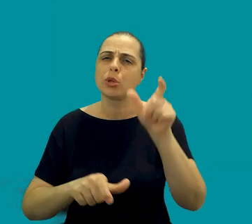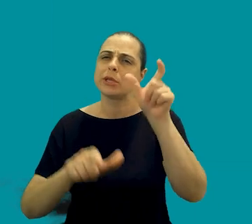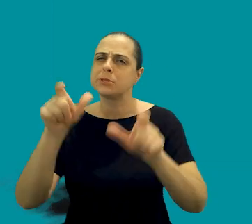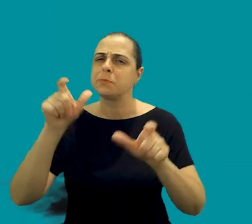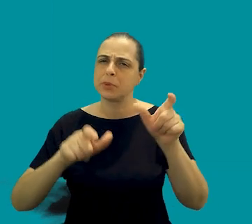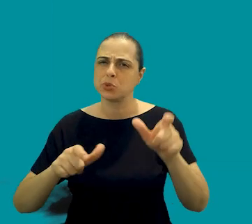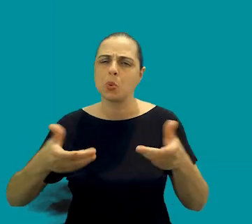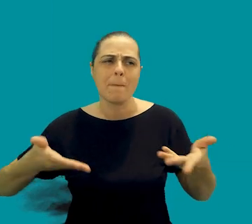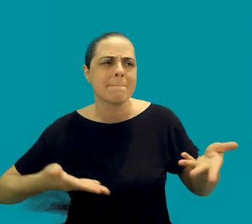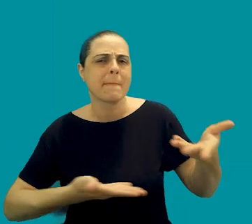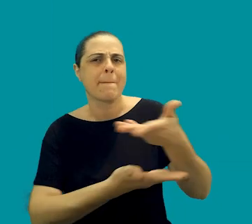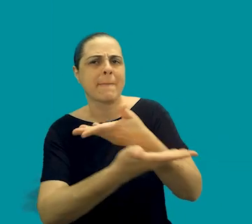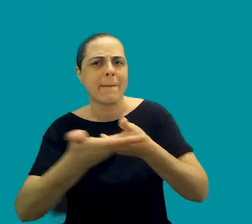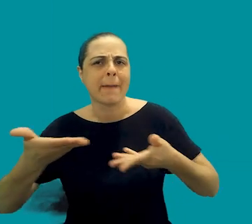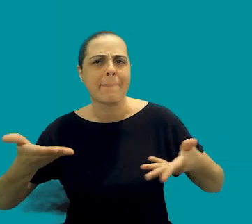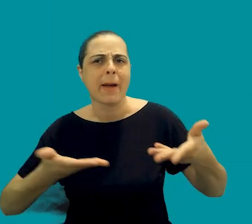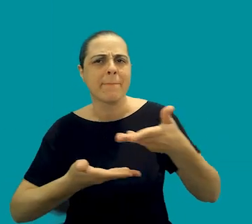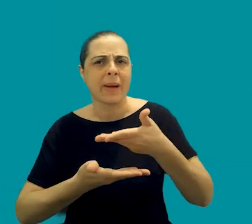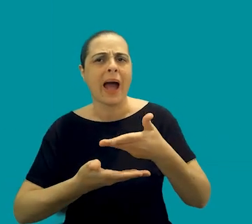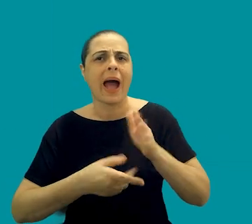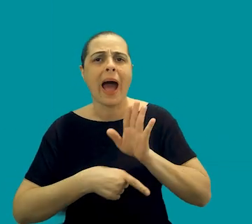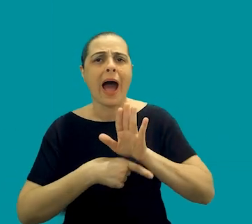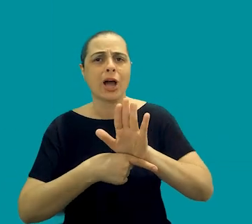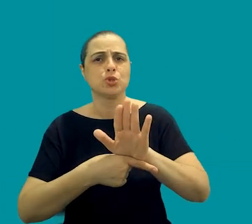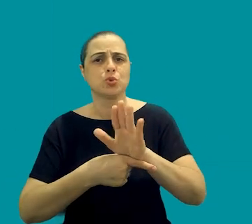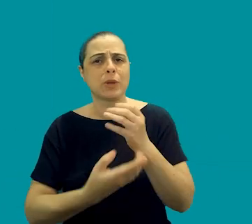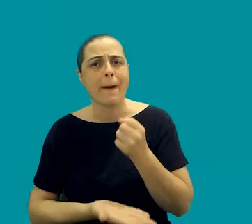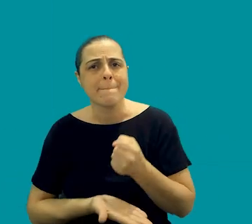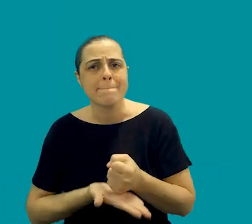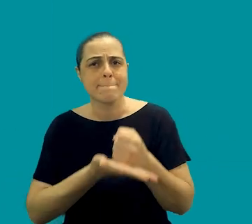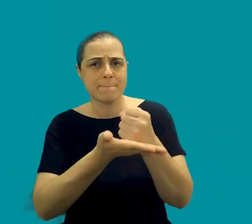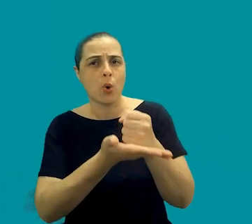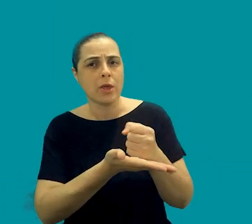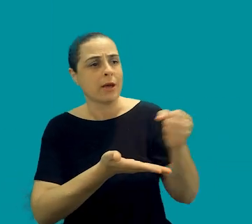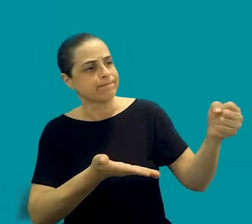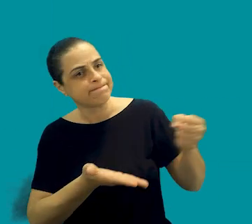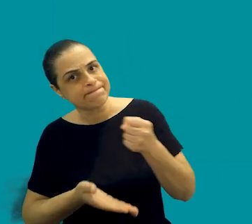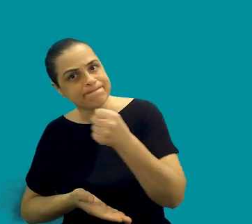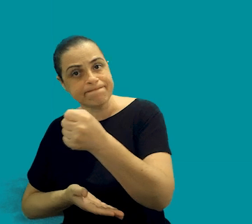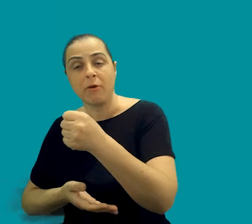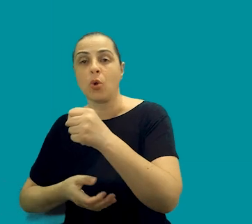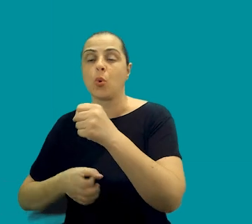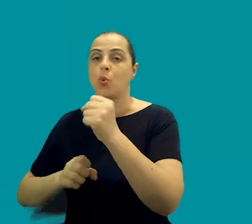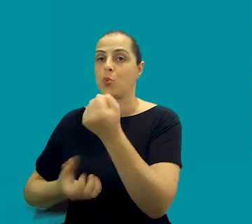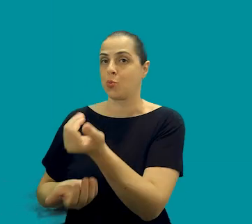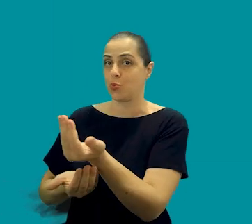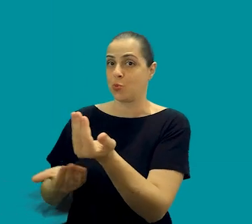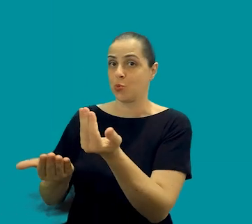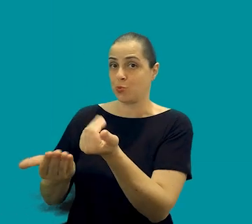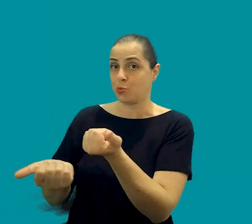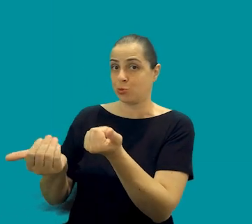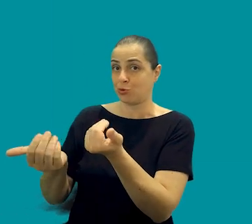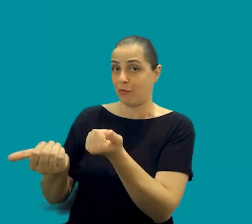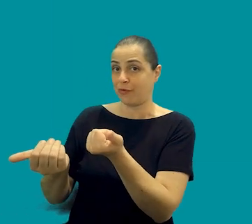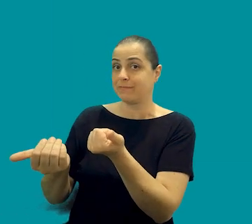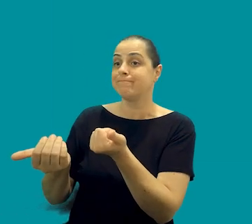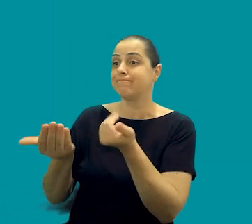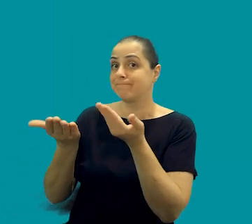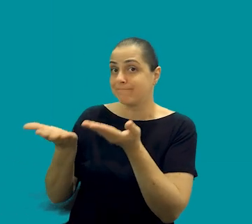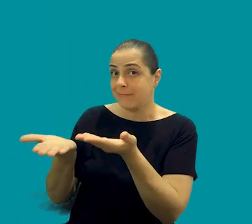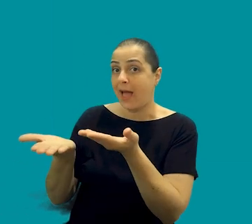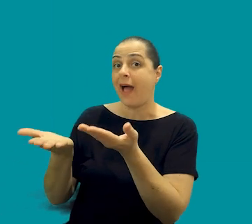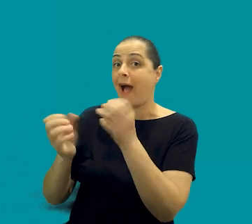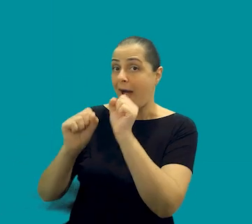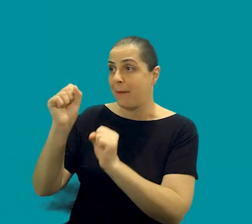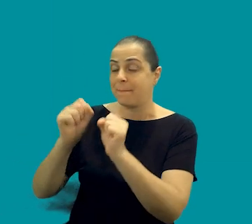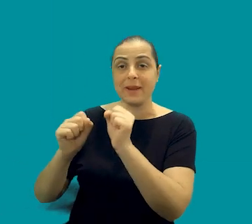os atores para a inserção desse jovem. E com isso, a gente enxerga, tem um efeito na própria cultura